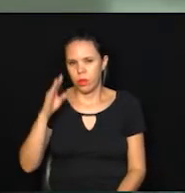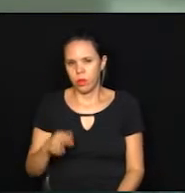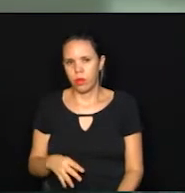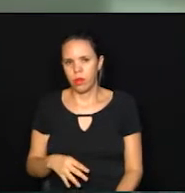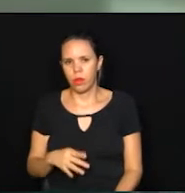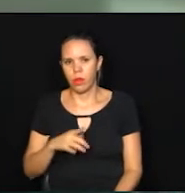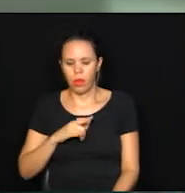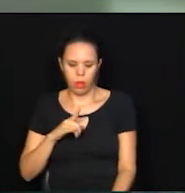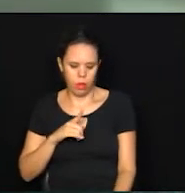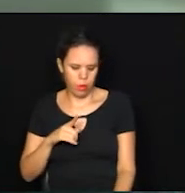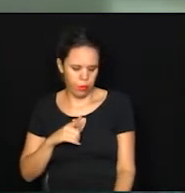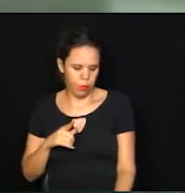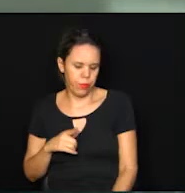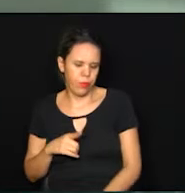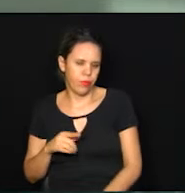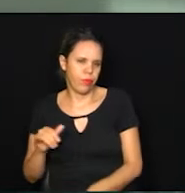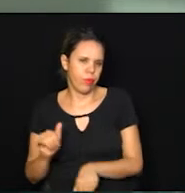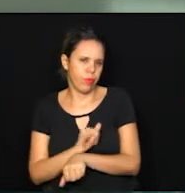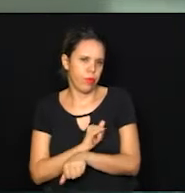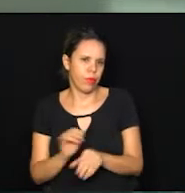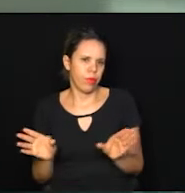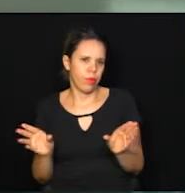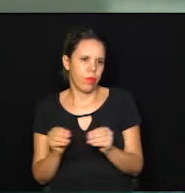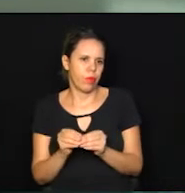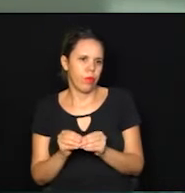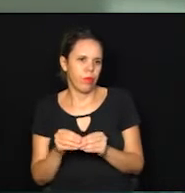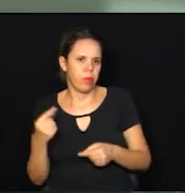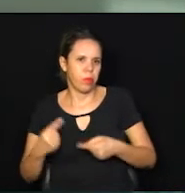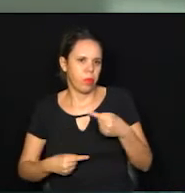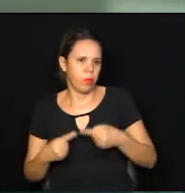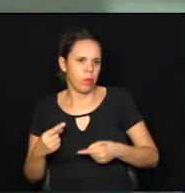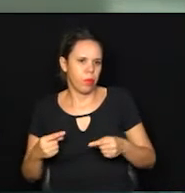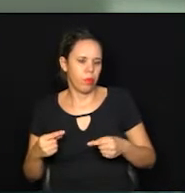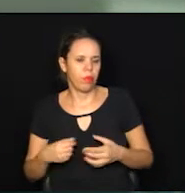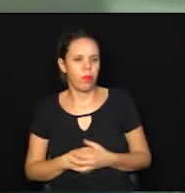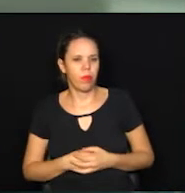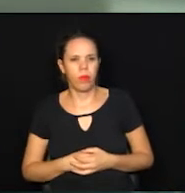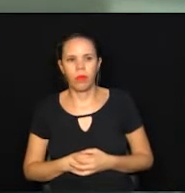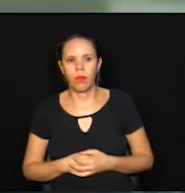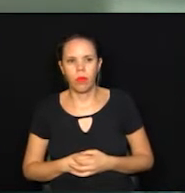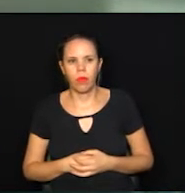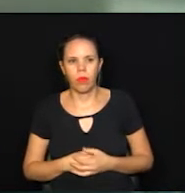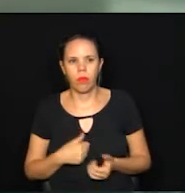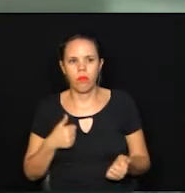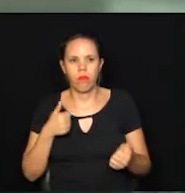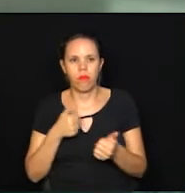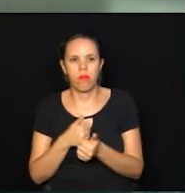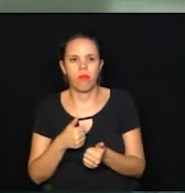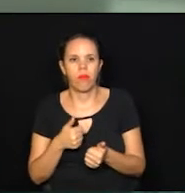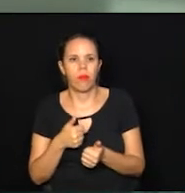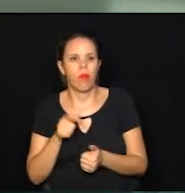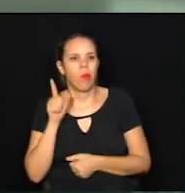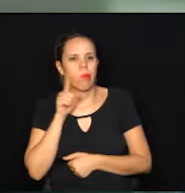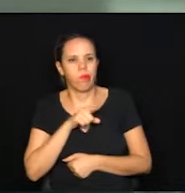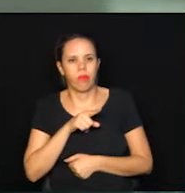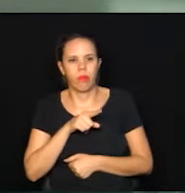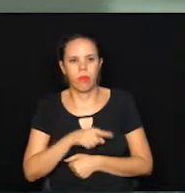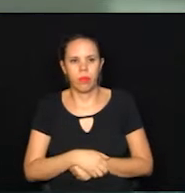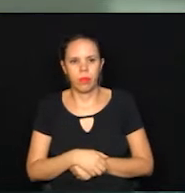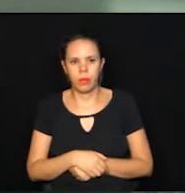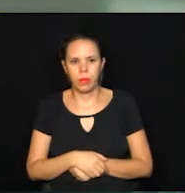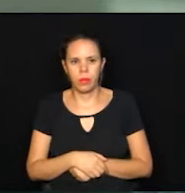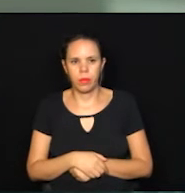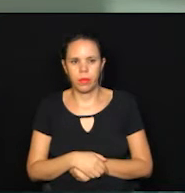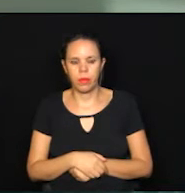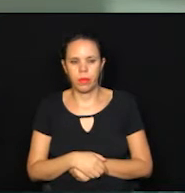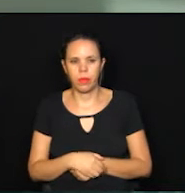tem uma estratégia muito bem definida de política externa, que é de aproximação com os Estados Unidos.